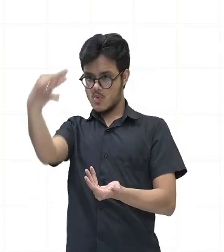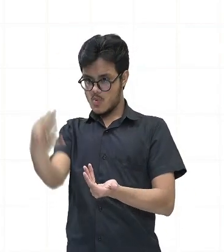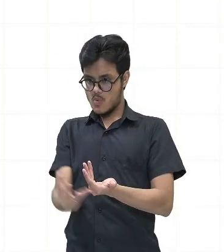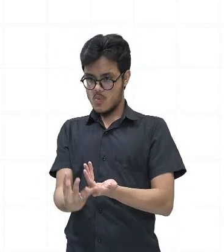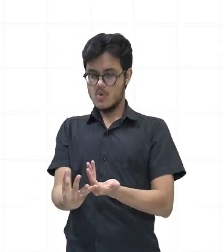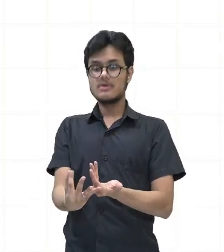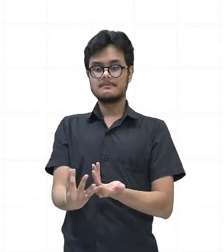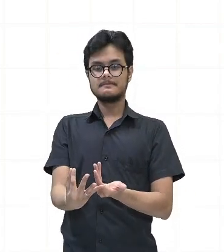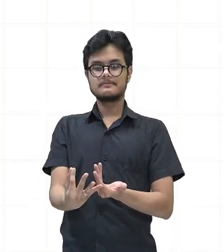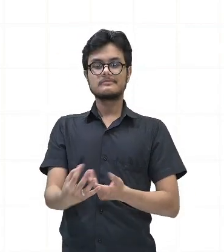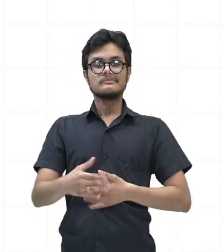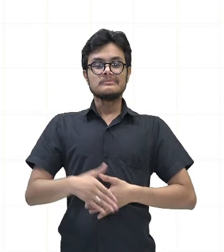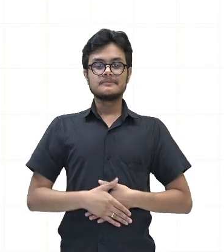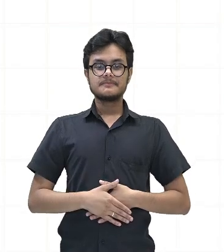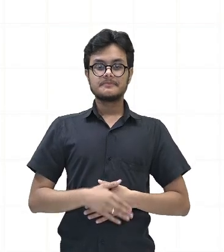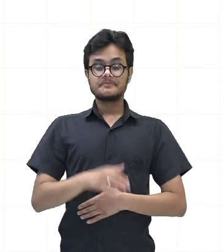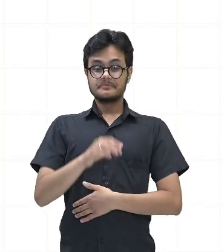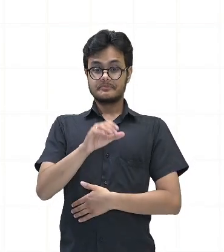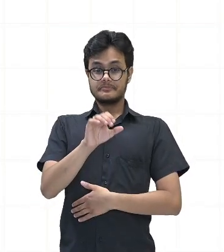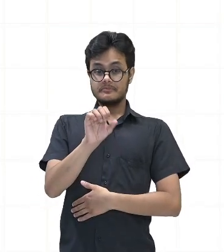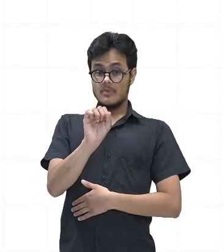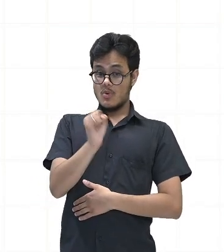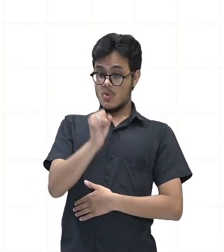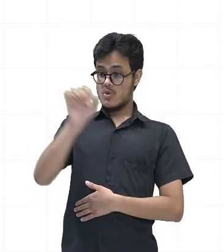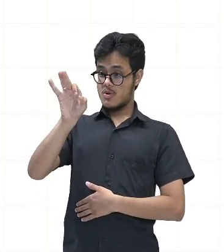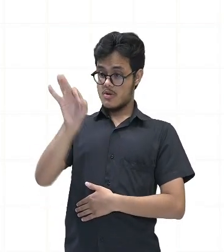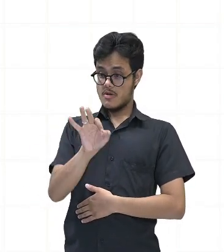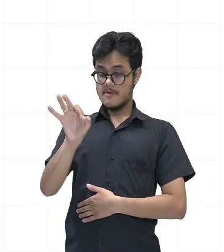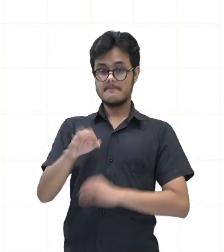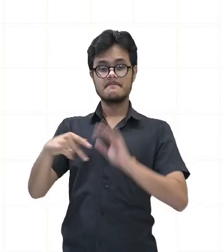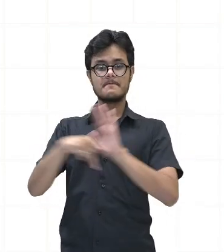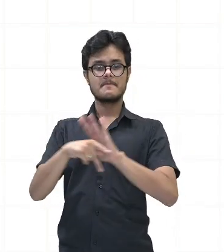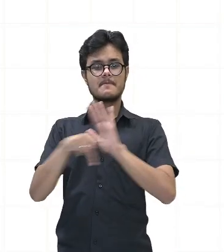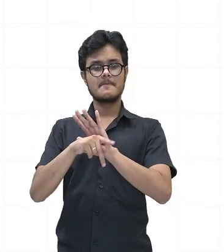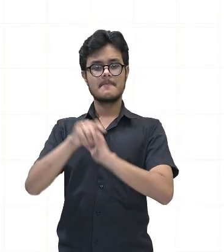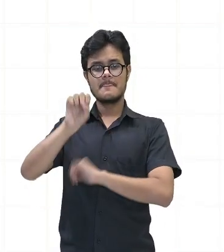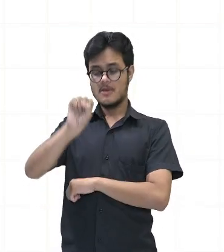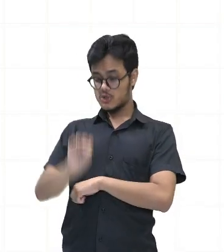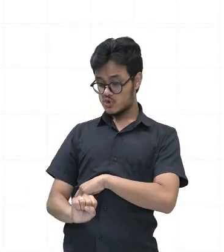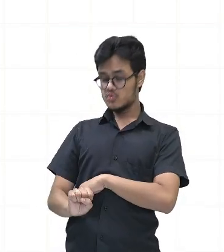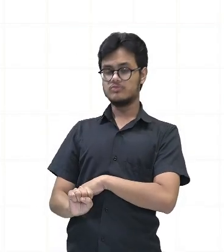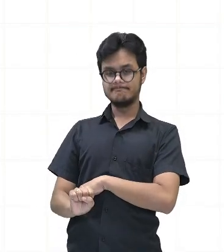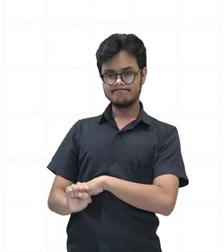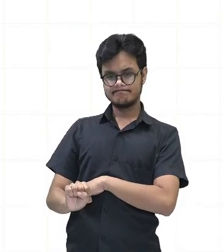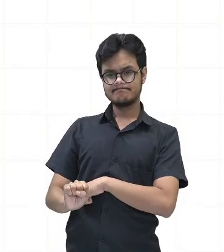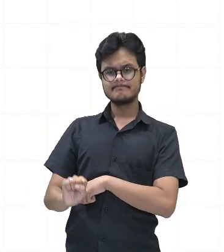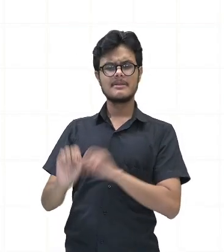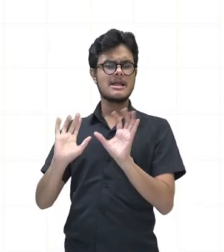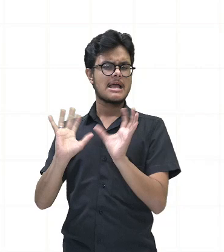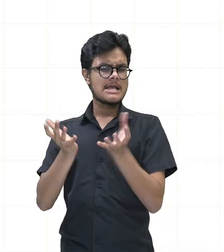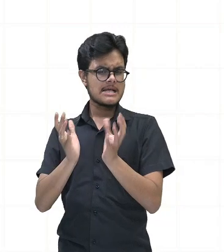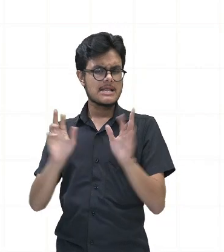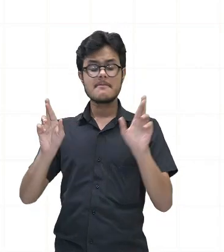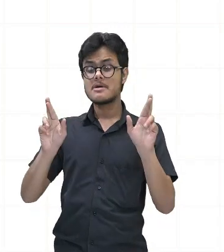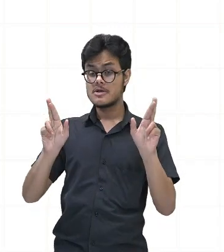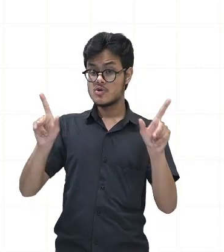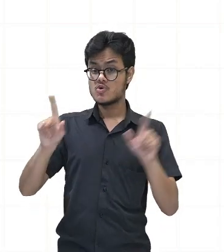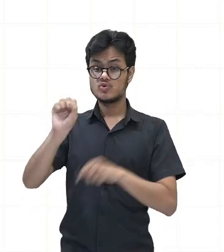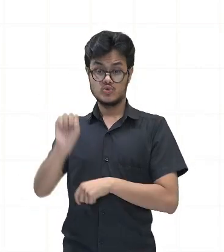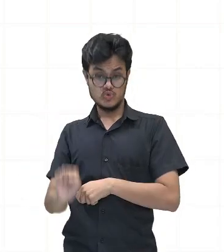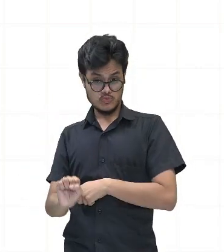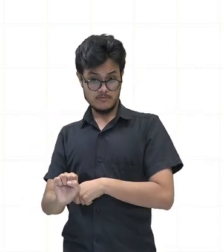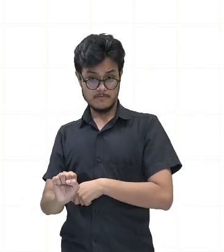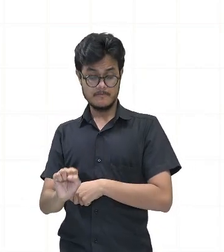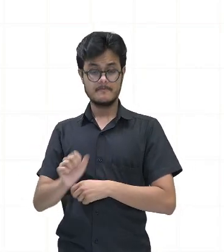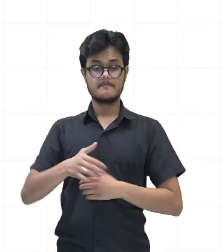E 8% das terras do Brasil está na zona temperada sul, né, entre o trópico de